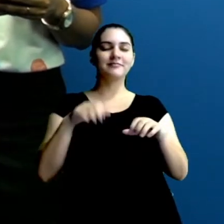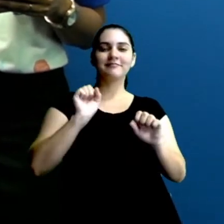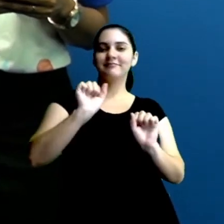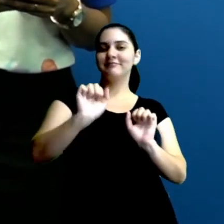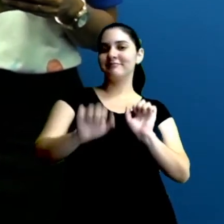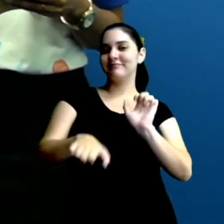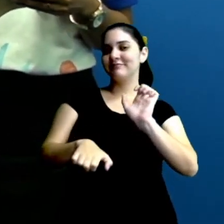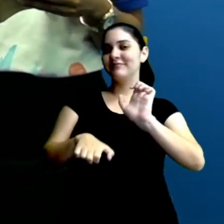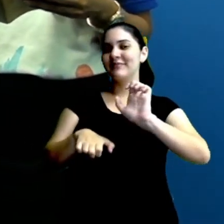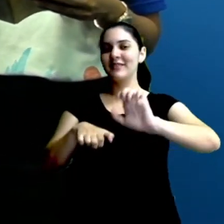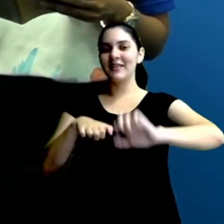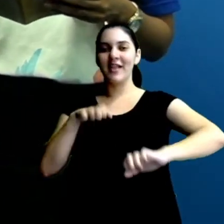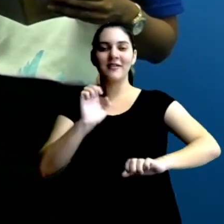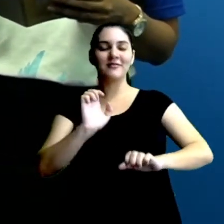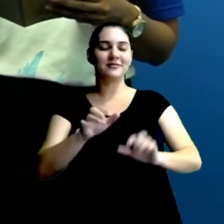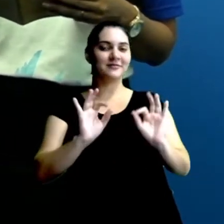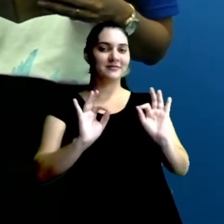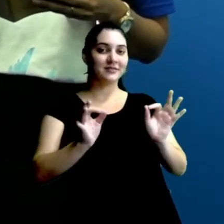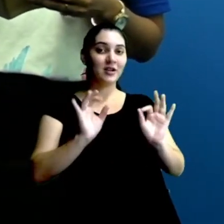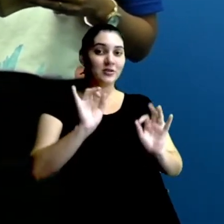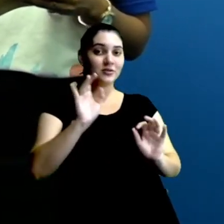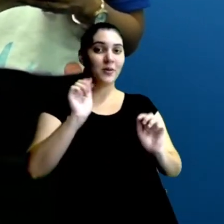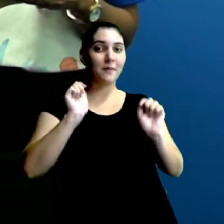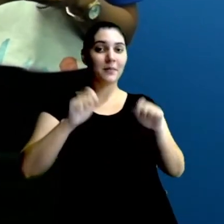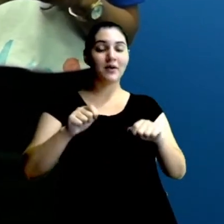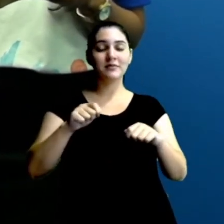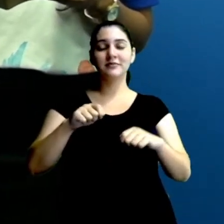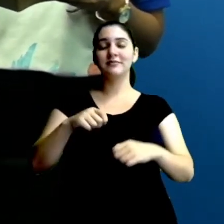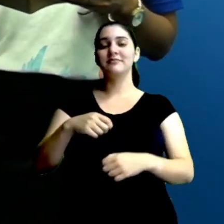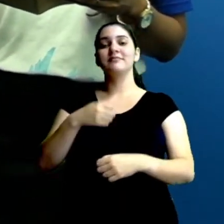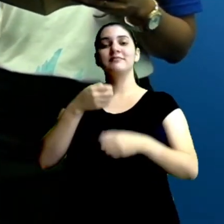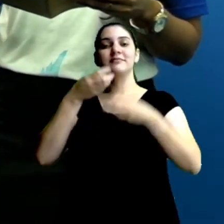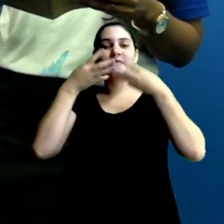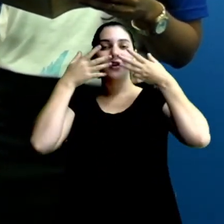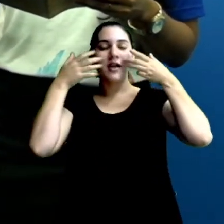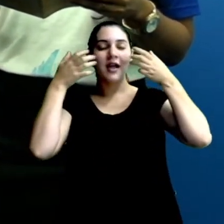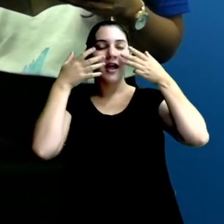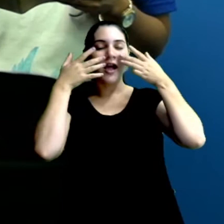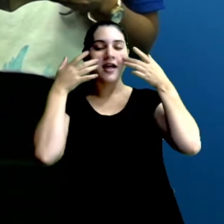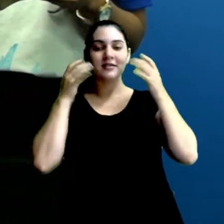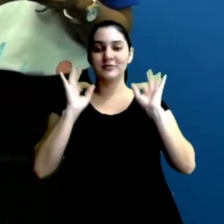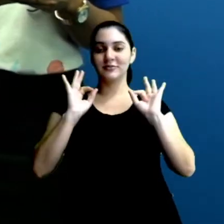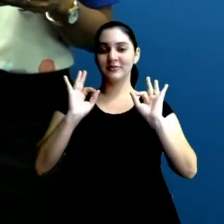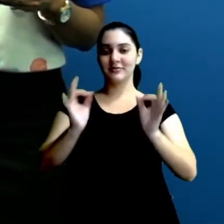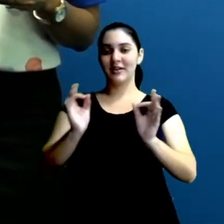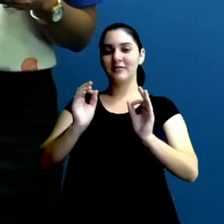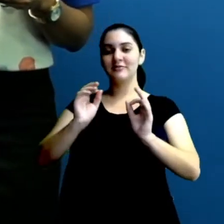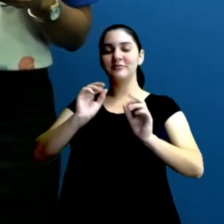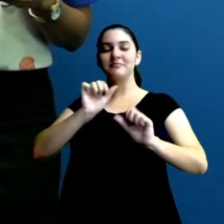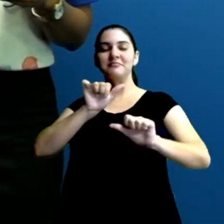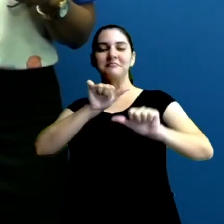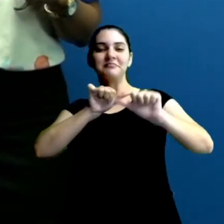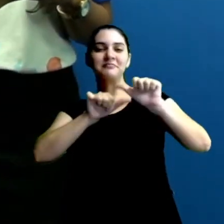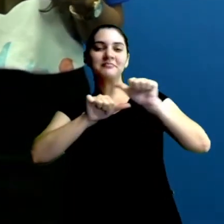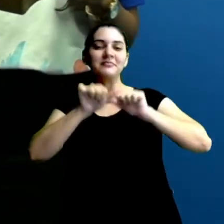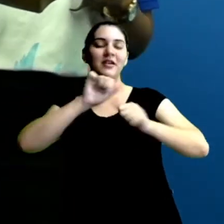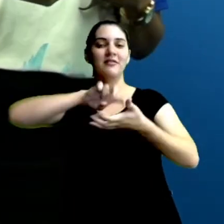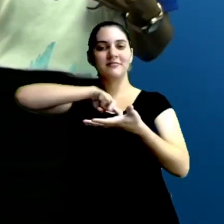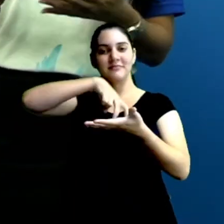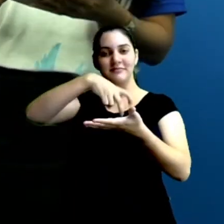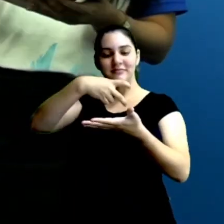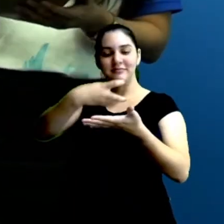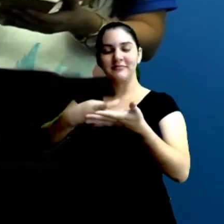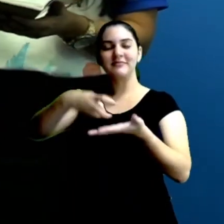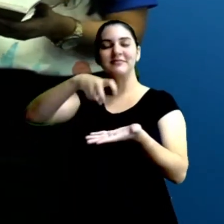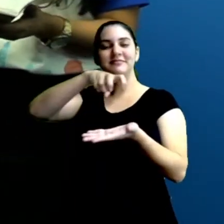o gato, de fato. Só pode ser gato esse bicho exato, acrobata nato, que só cai